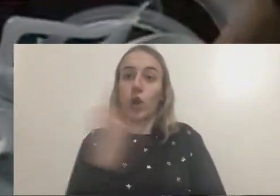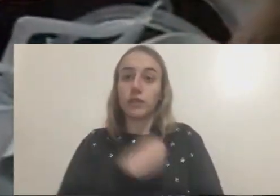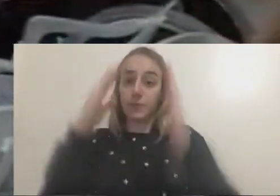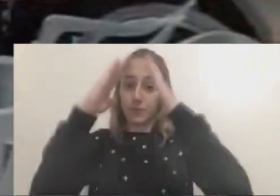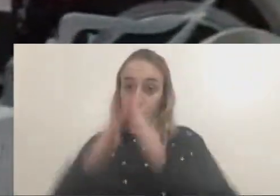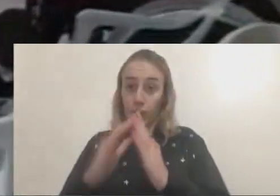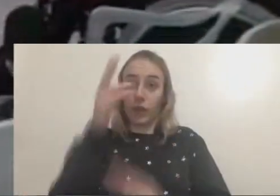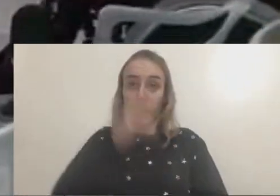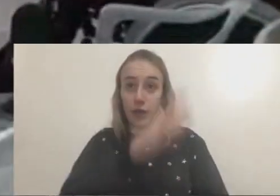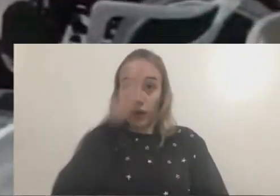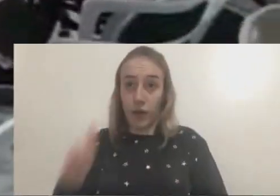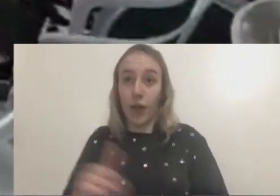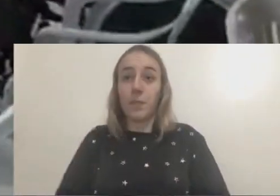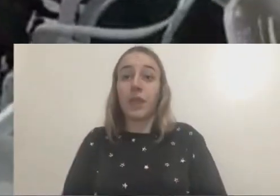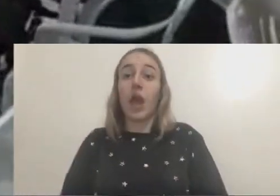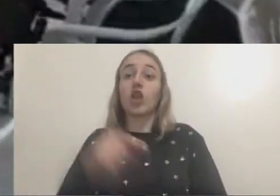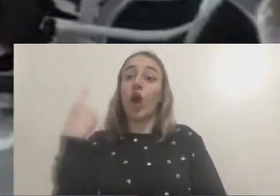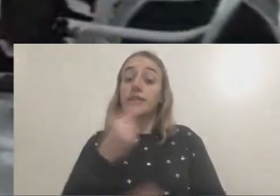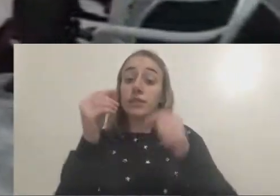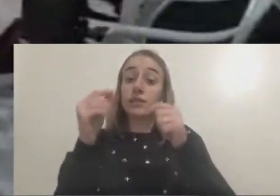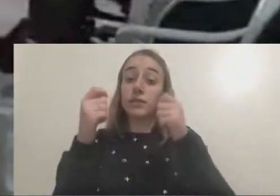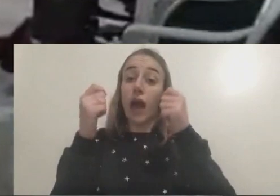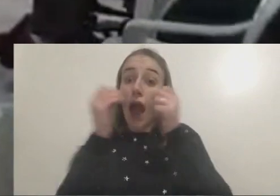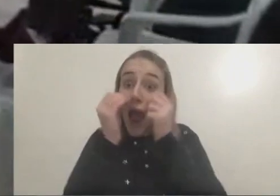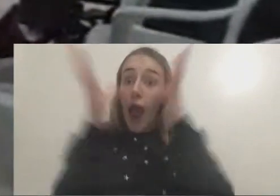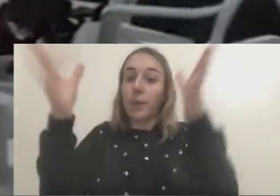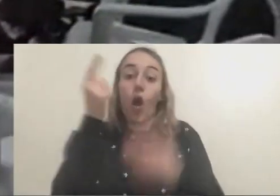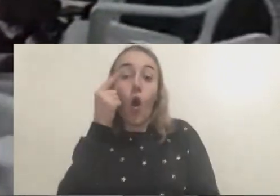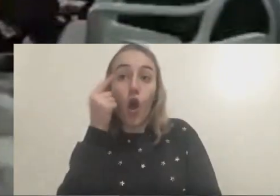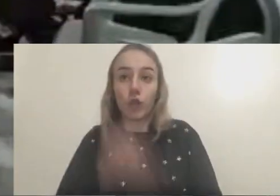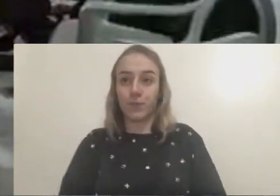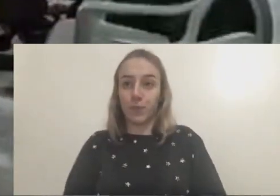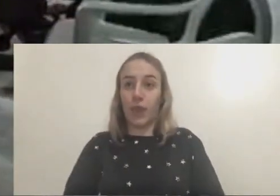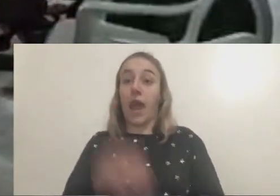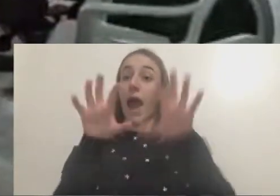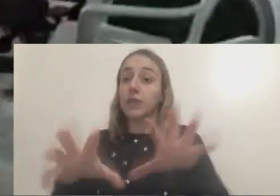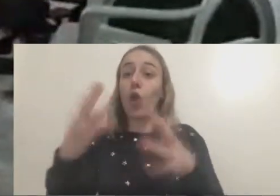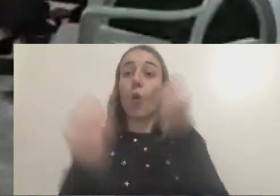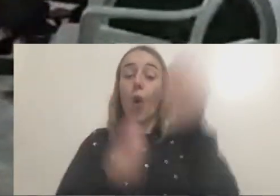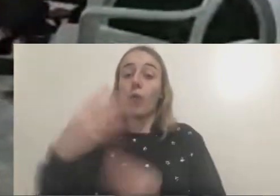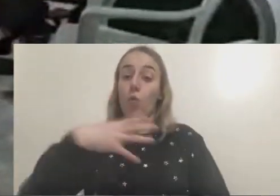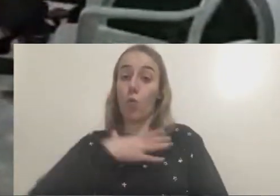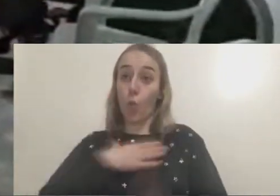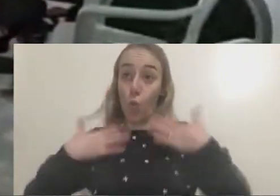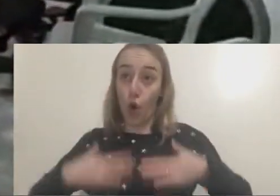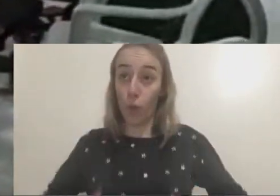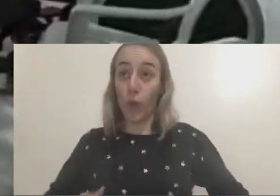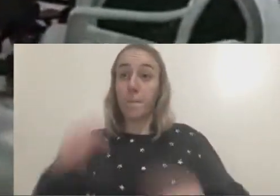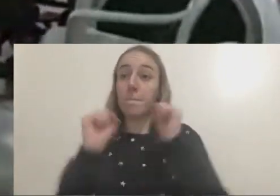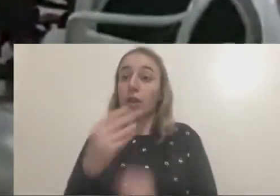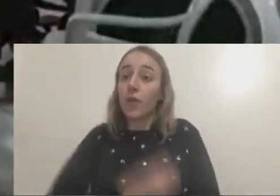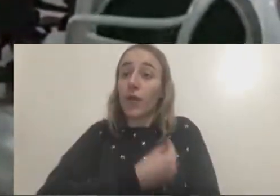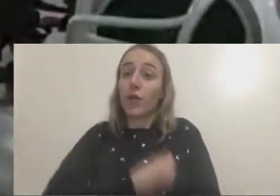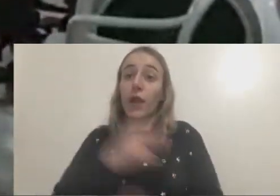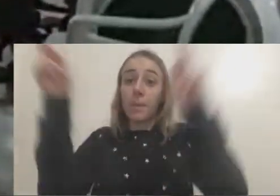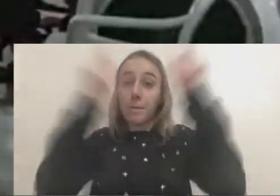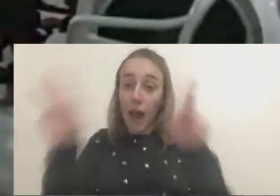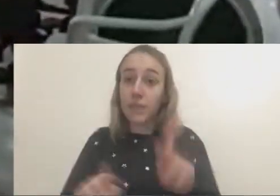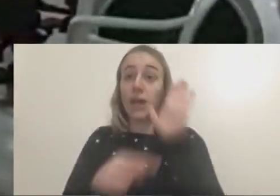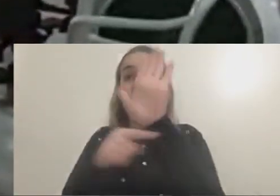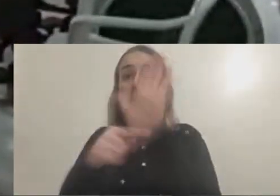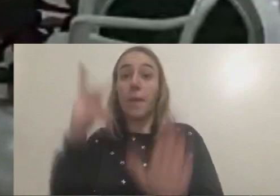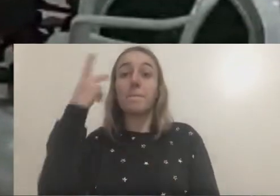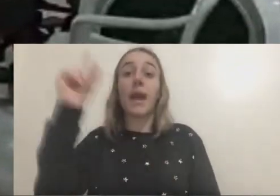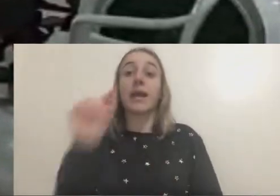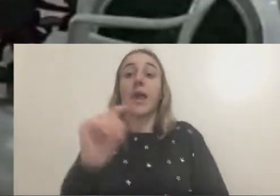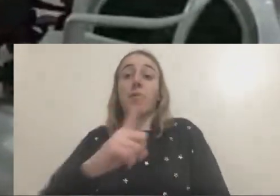começar em você E que no fim ele nos transborde Que ele mude nossas perspectivas E nos abra os olhos E assim